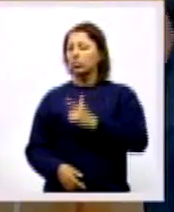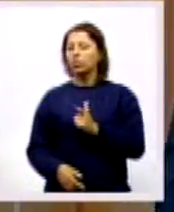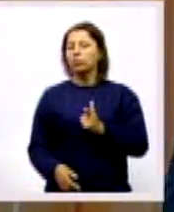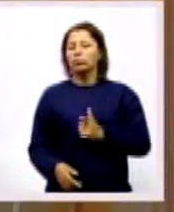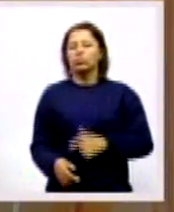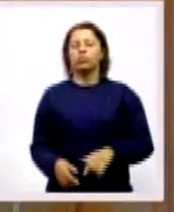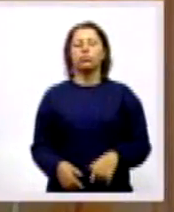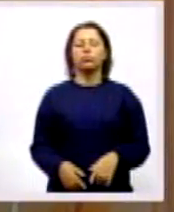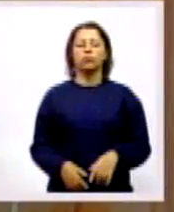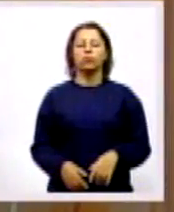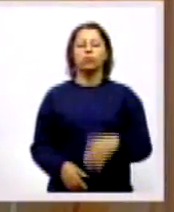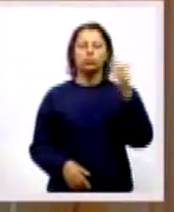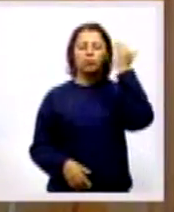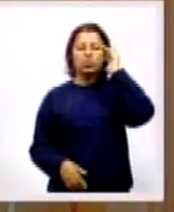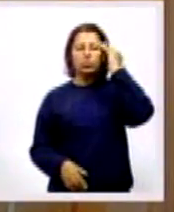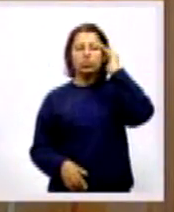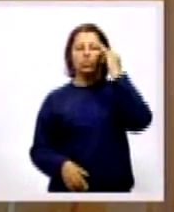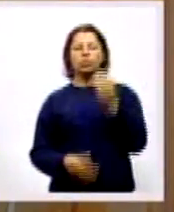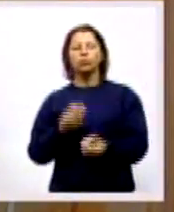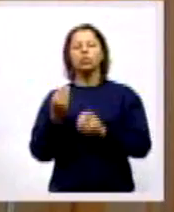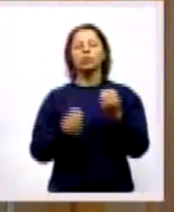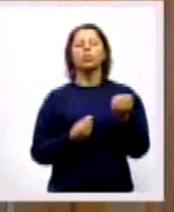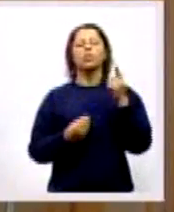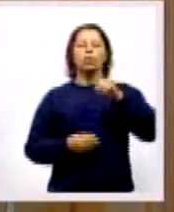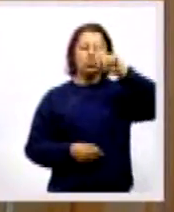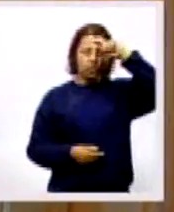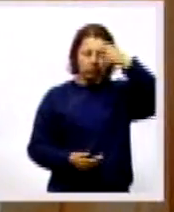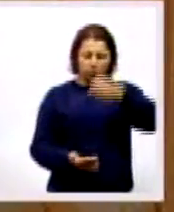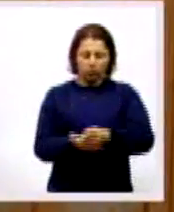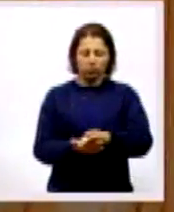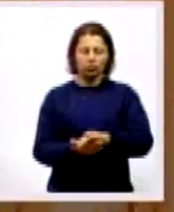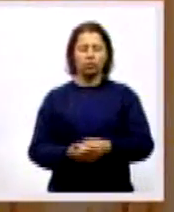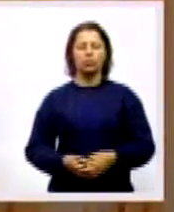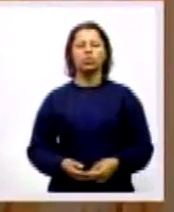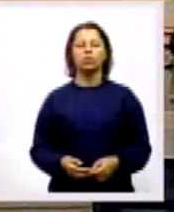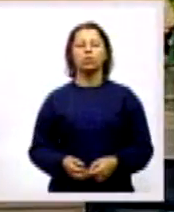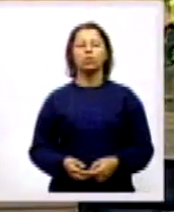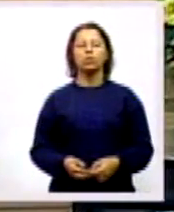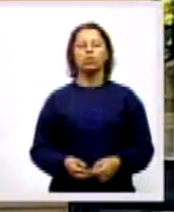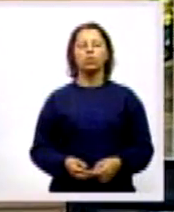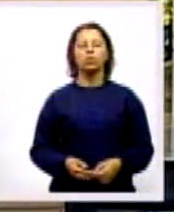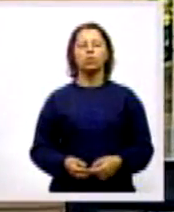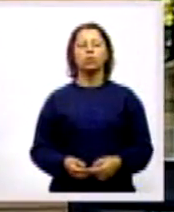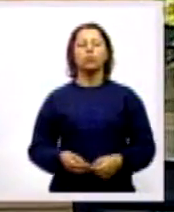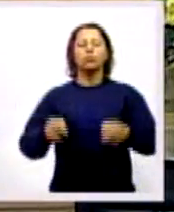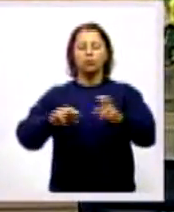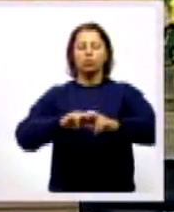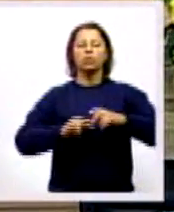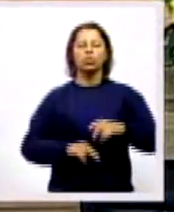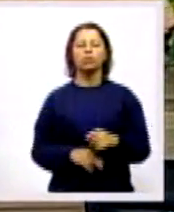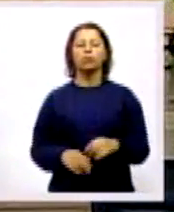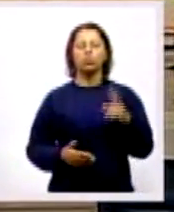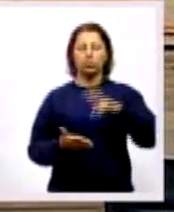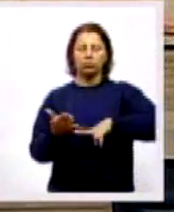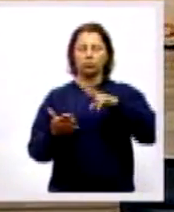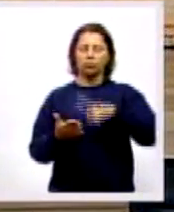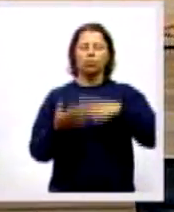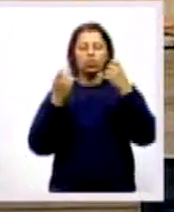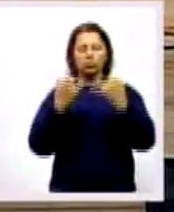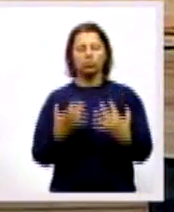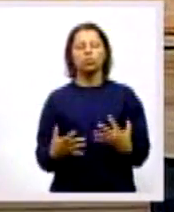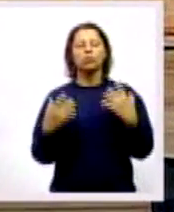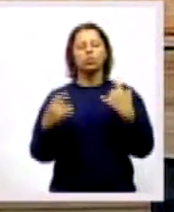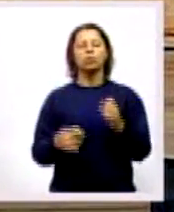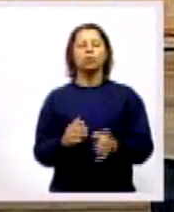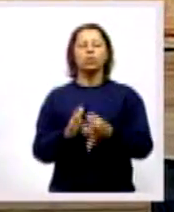segurança suficiente para pautar a nossa decisão. Por isso que aqui o texto está dizendo que